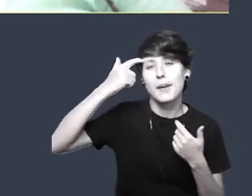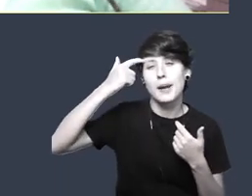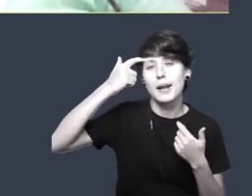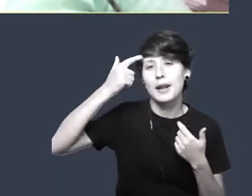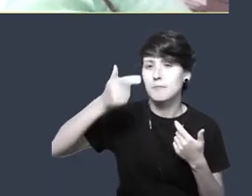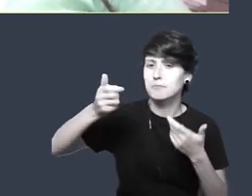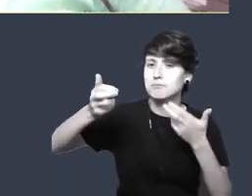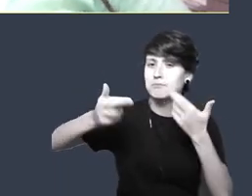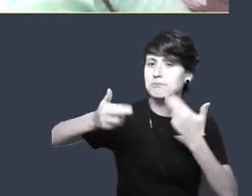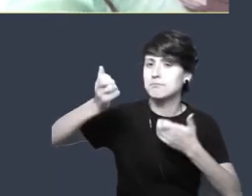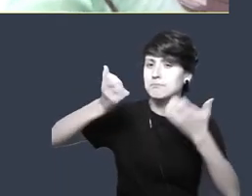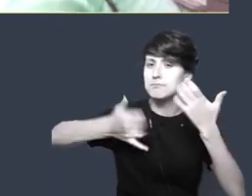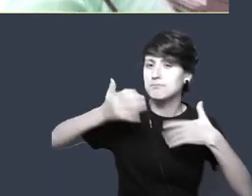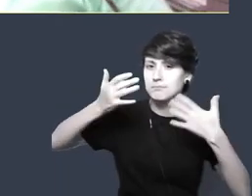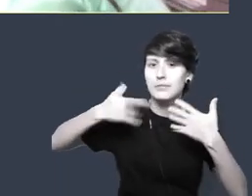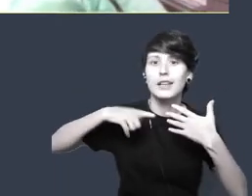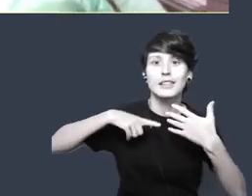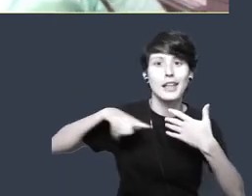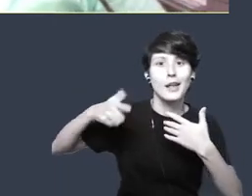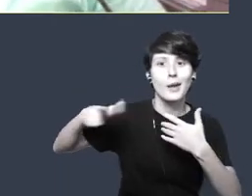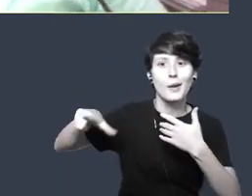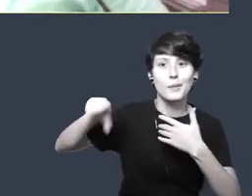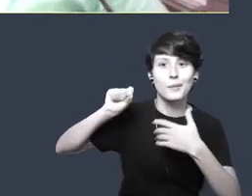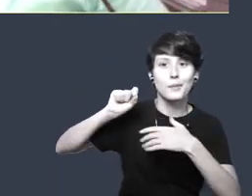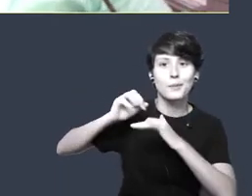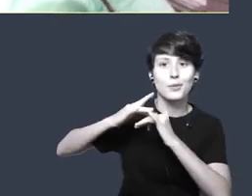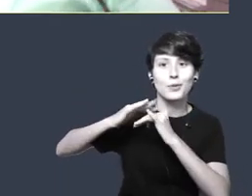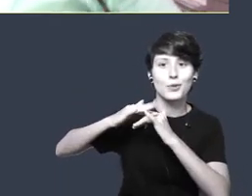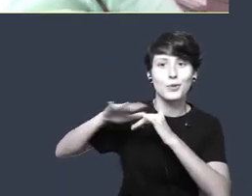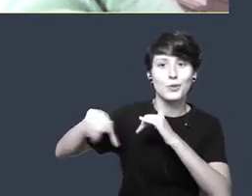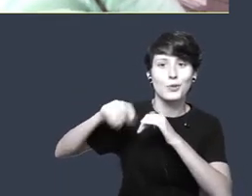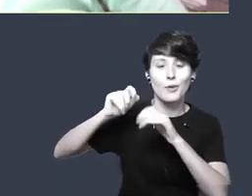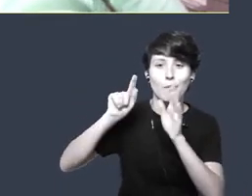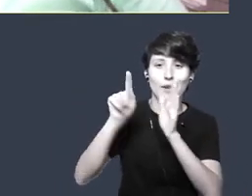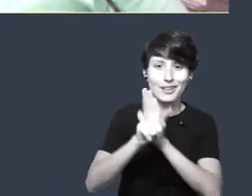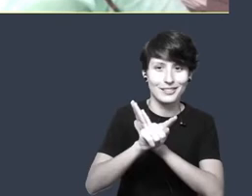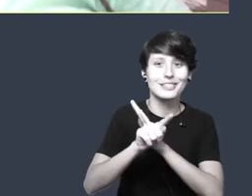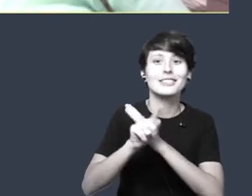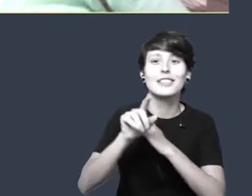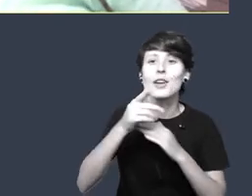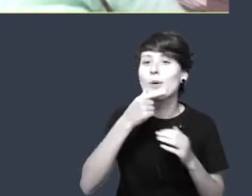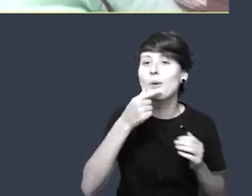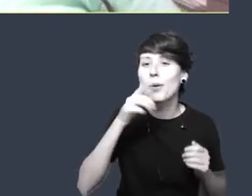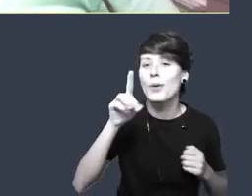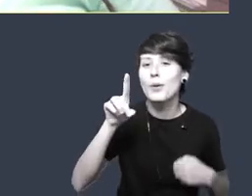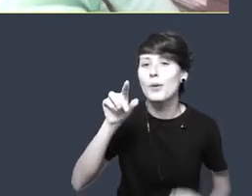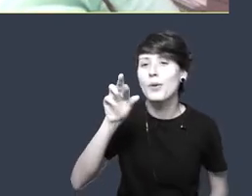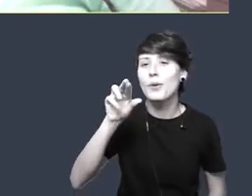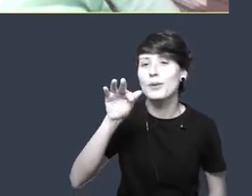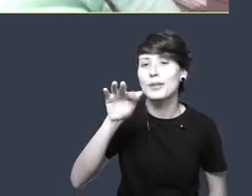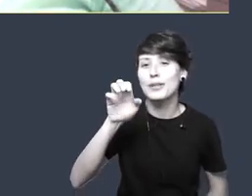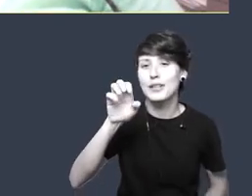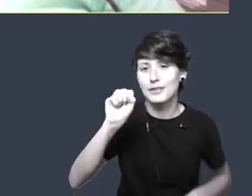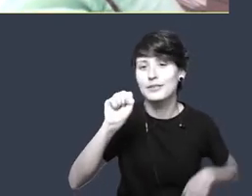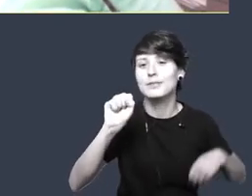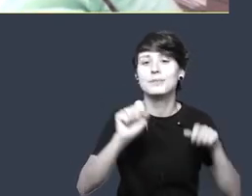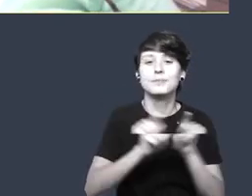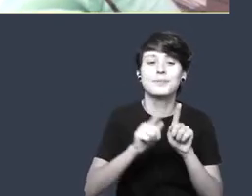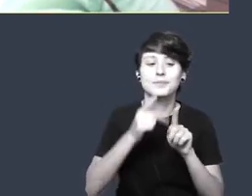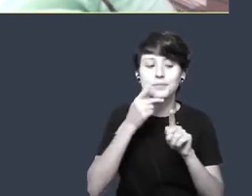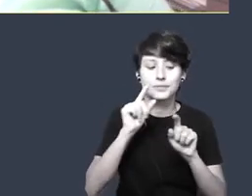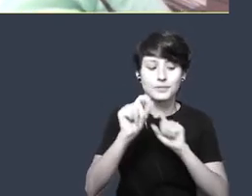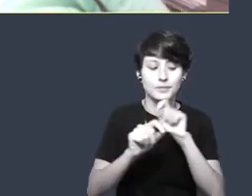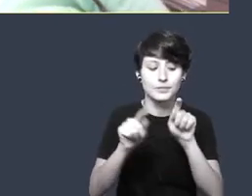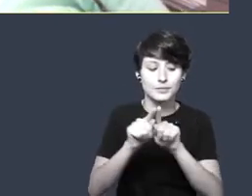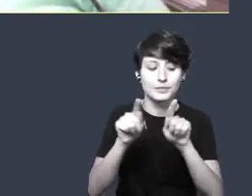sua resposta, já chegamos a uma pergunta da galera que está assistindo. Do Dreyf, ele comenta o seguinte: uma